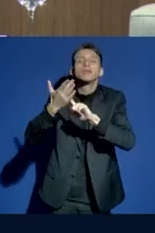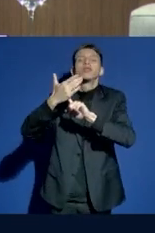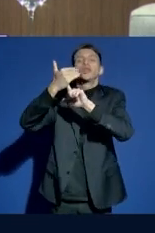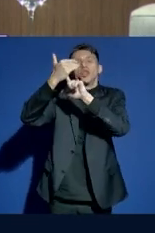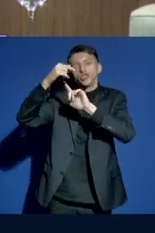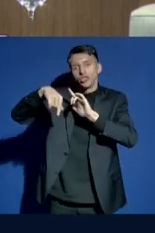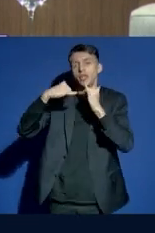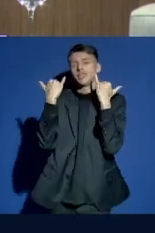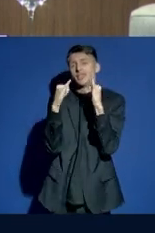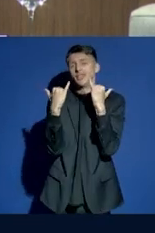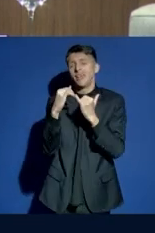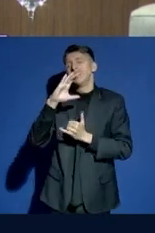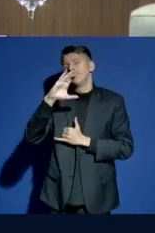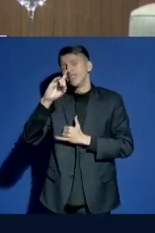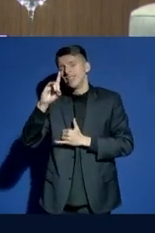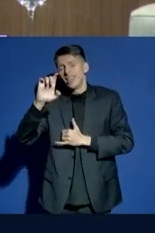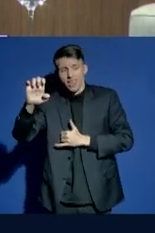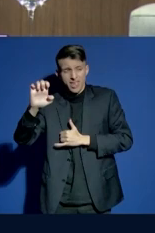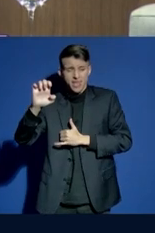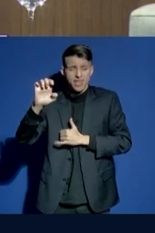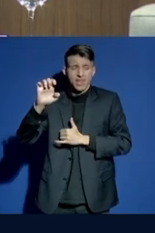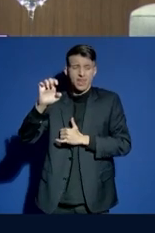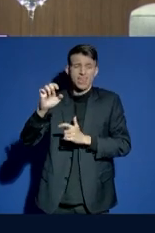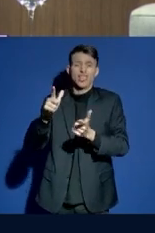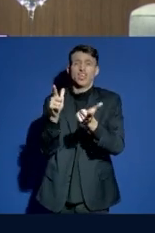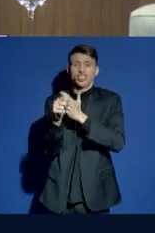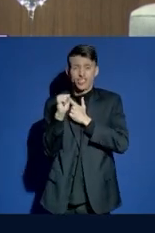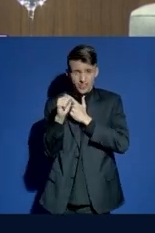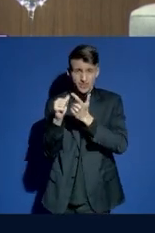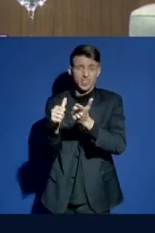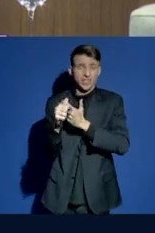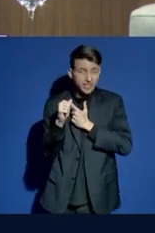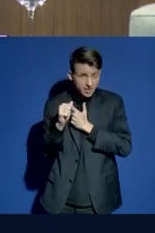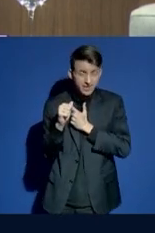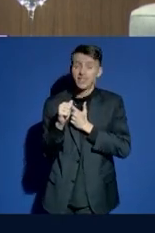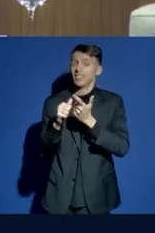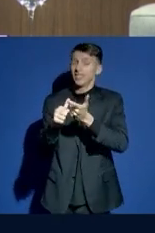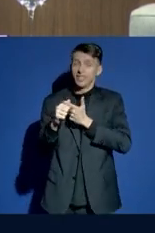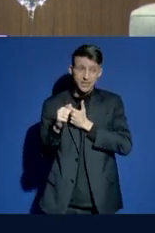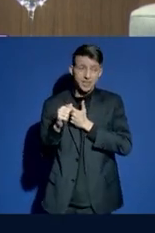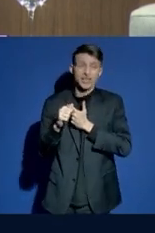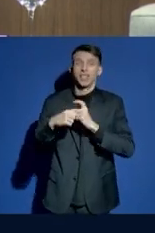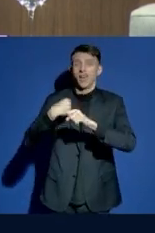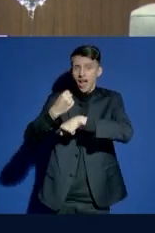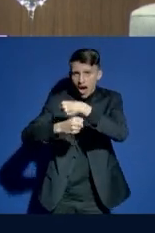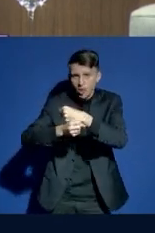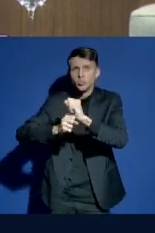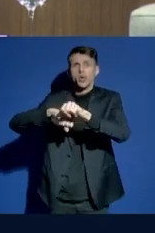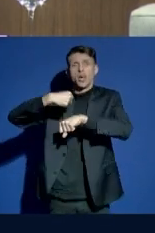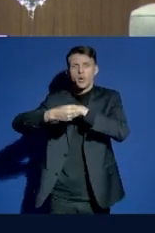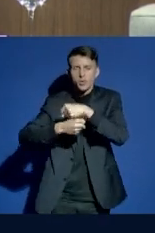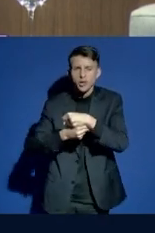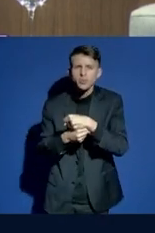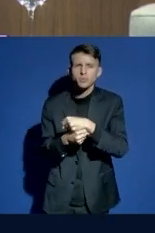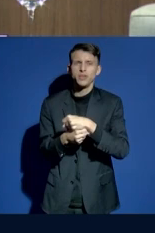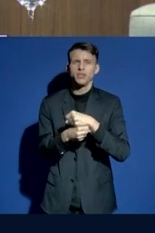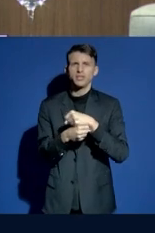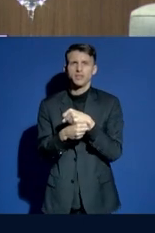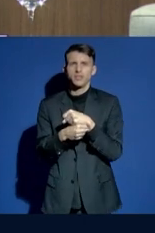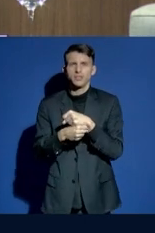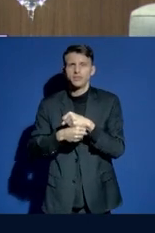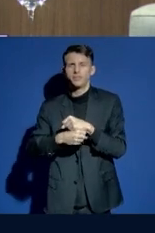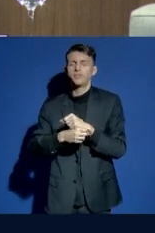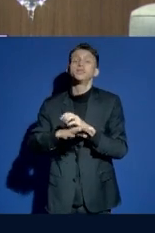com uma conta com a CDE hoje em torno de 36 bilhões de reais ano esses 36 bilhões tem uma conta